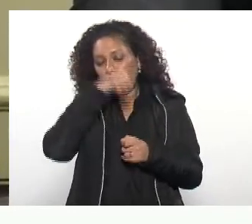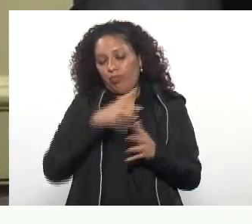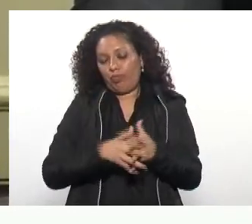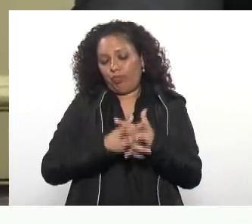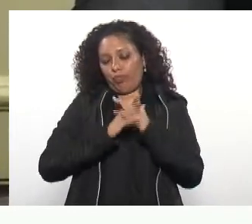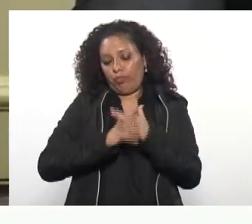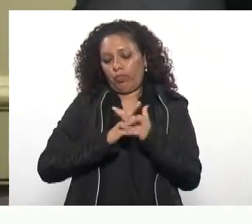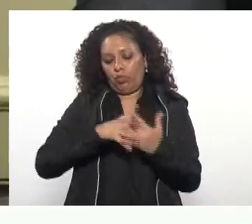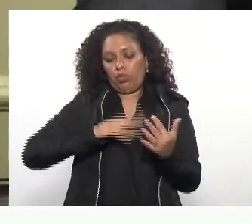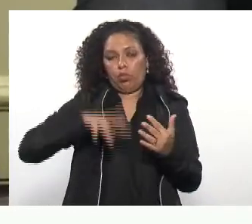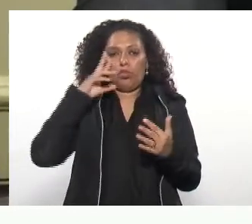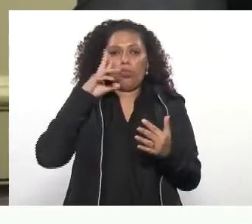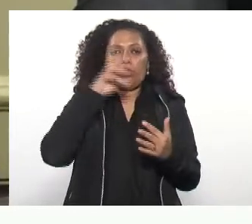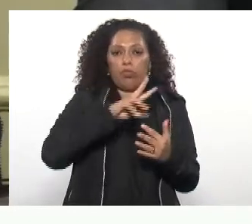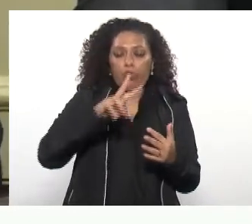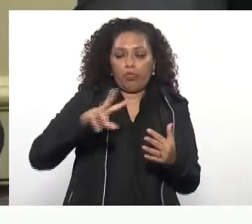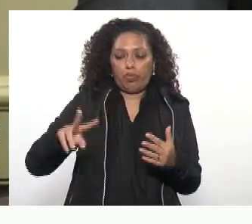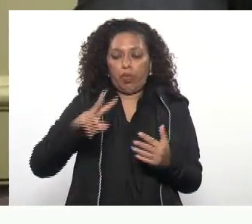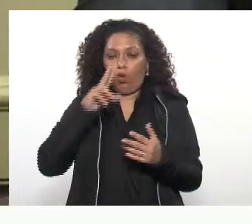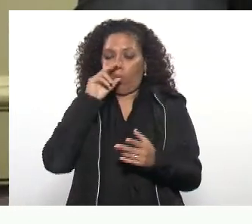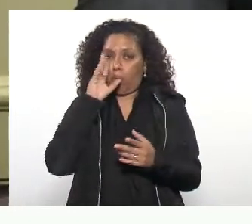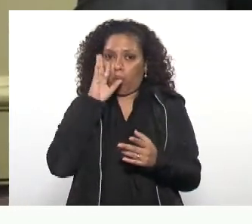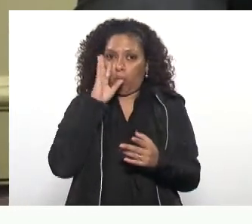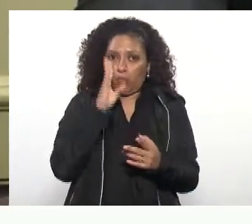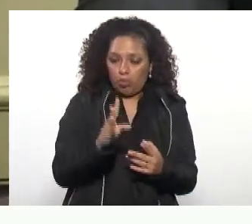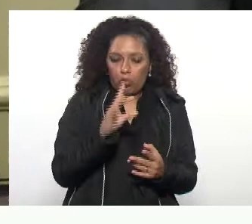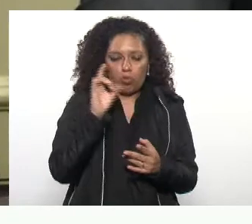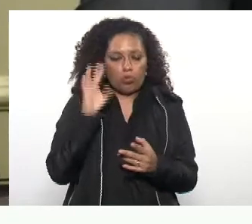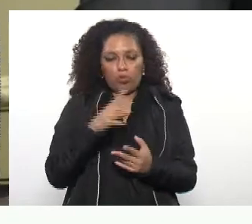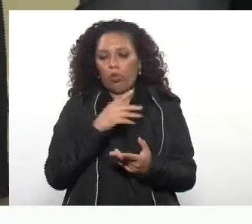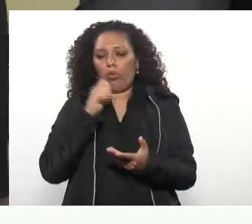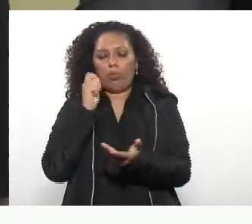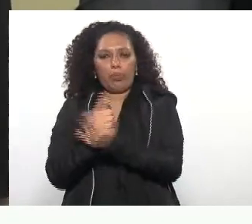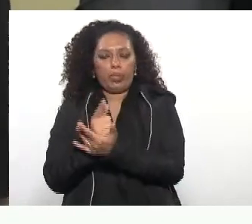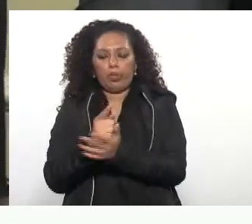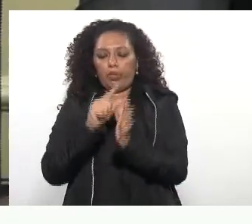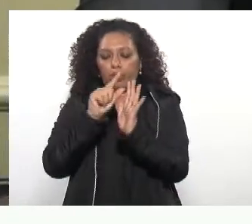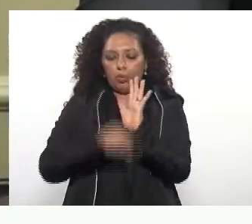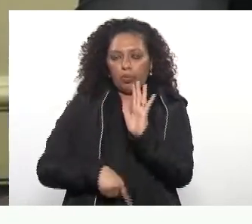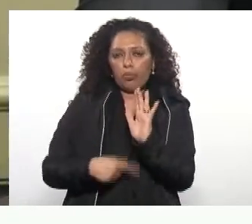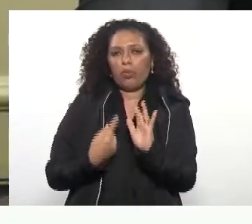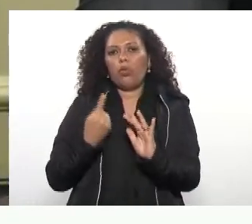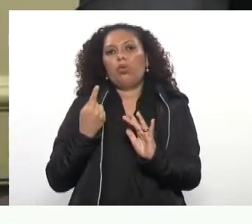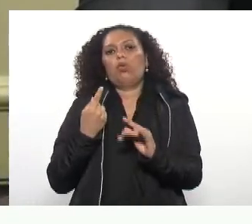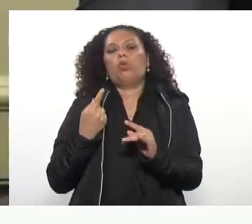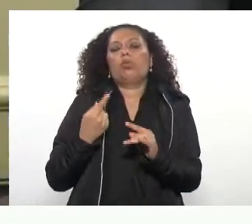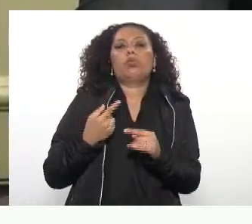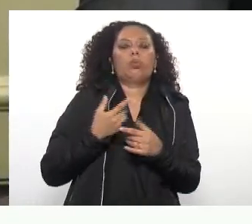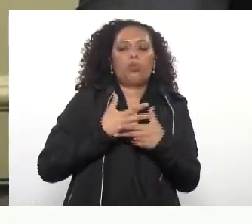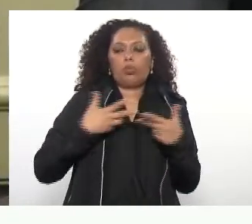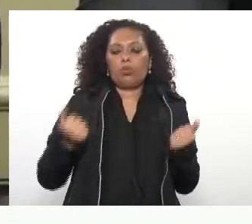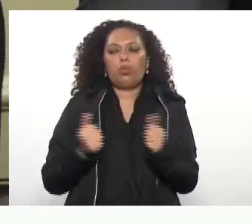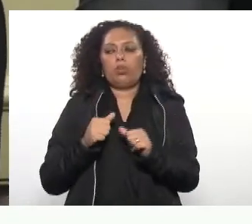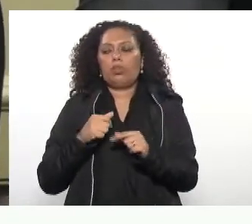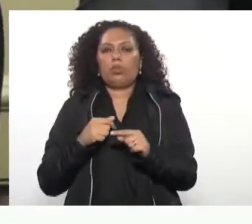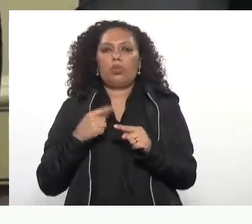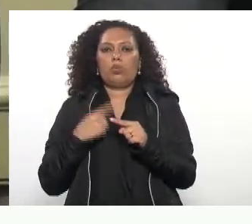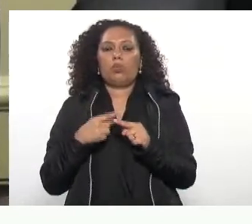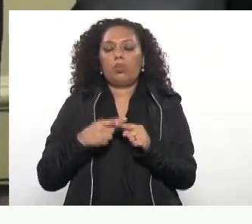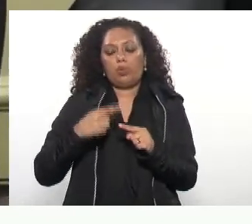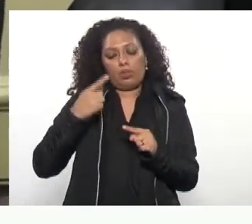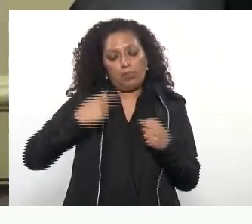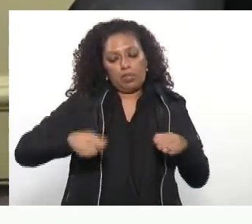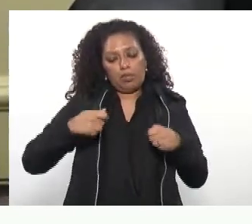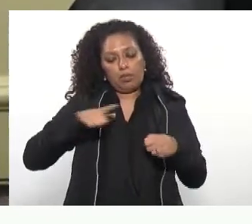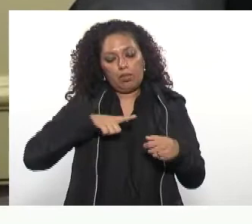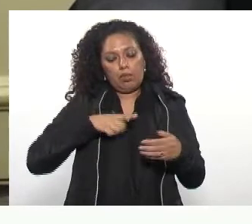olhar ela de forma decotada, só a tarifa mínima ou só a tarifa social, que é um mecanismo que, para que se mantenha um equilíbrio,